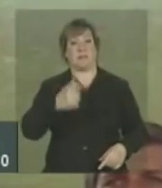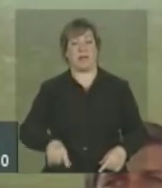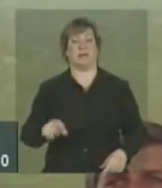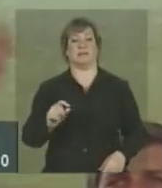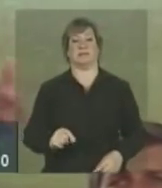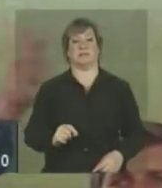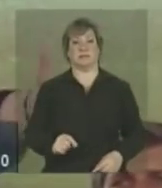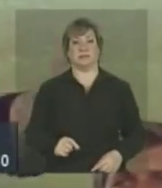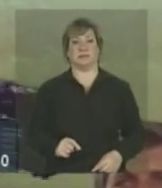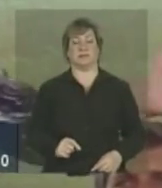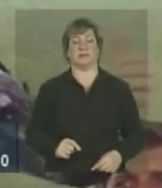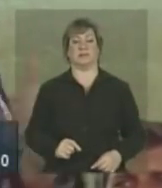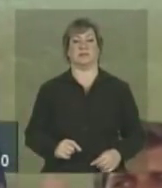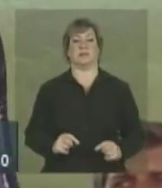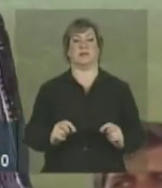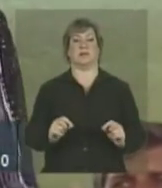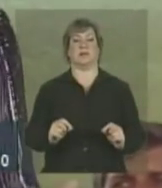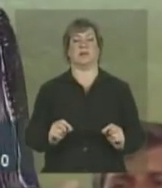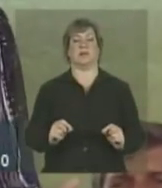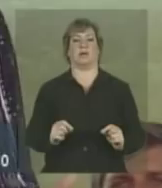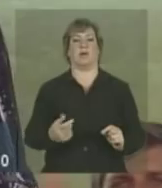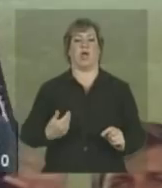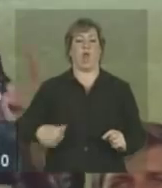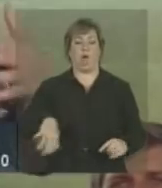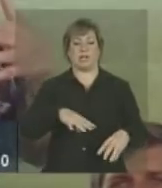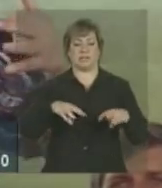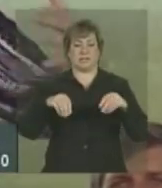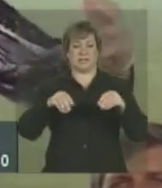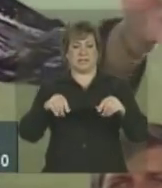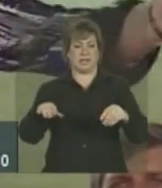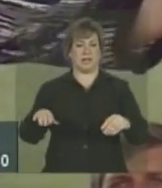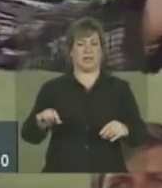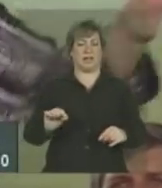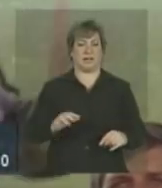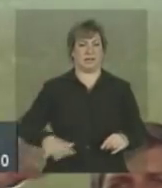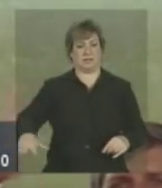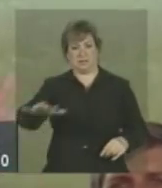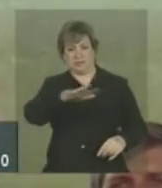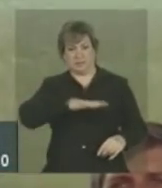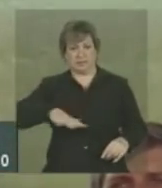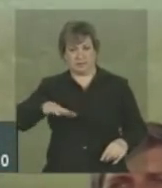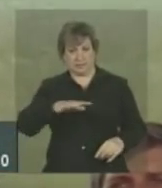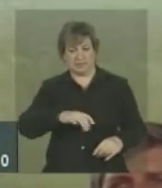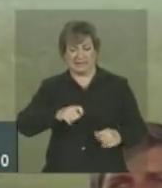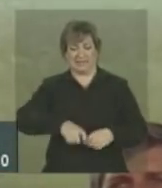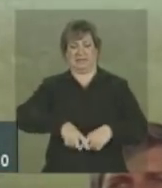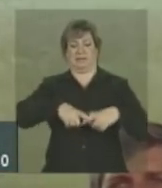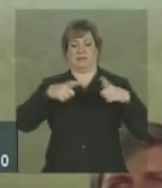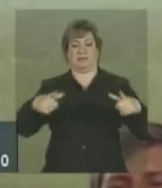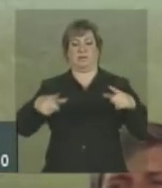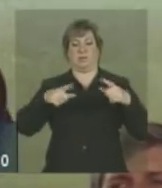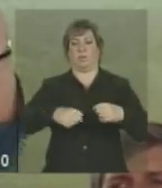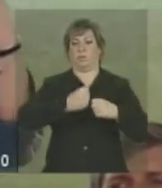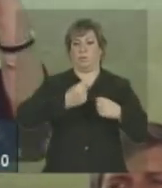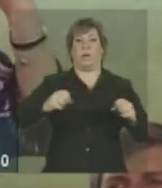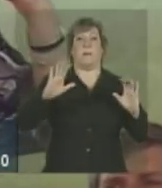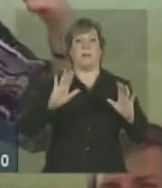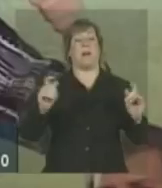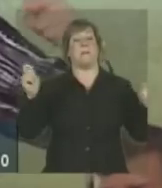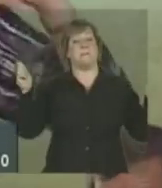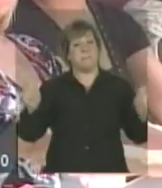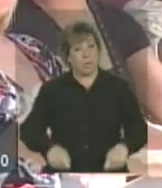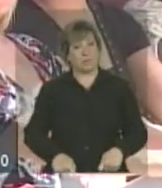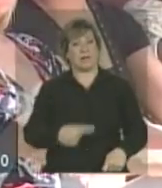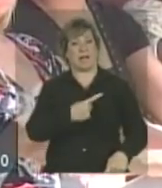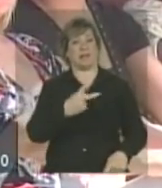a exploração das nossas terras, ampliando a sua extensão, mas possamos cada vez